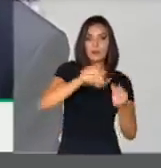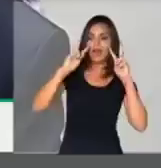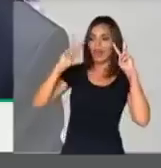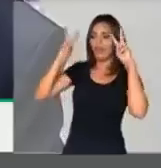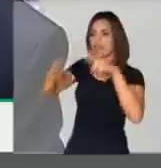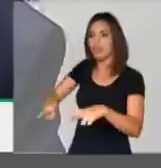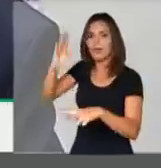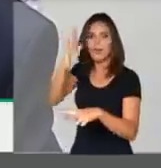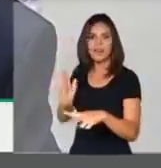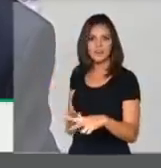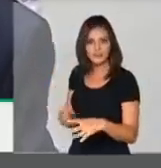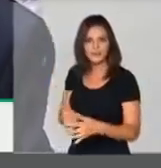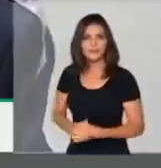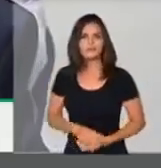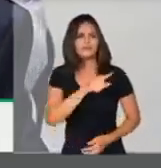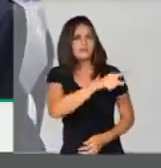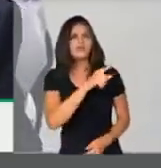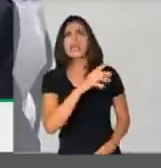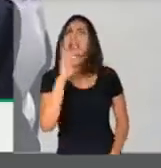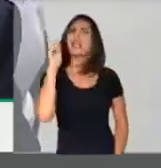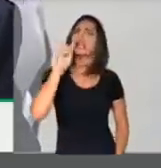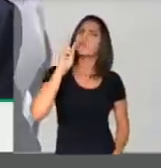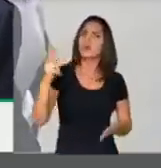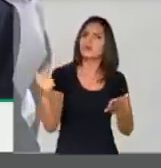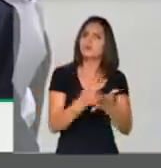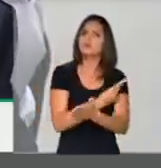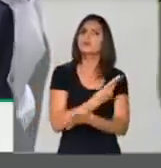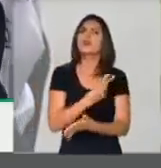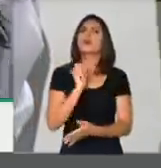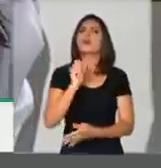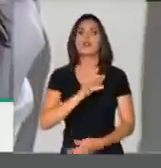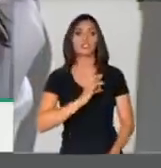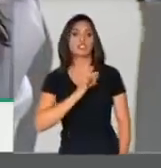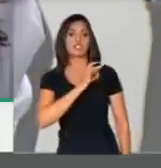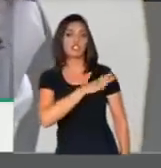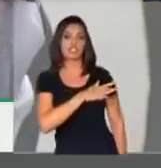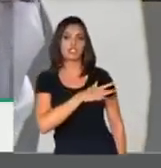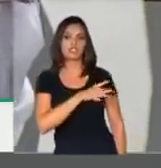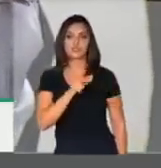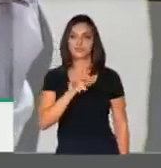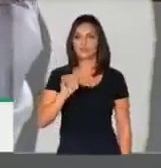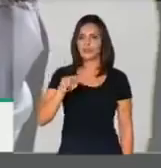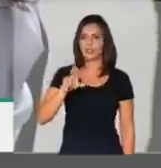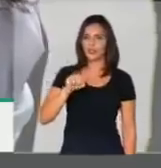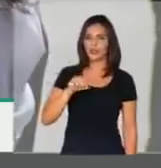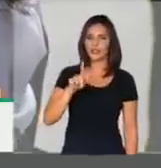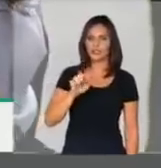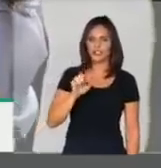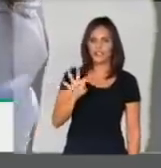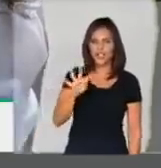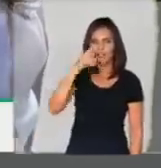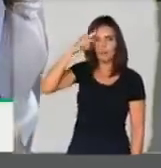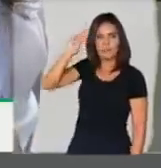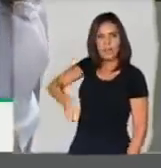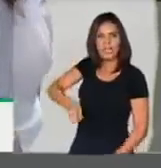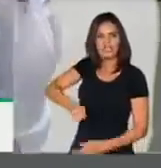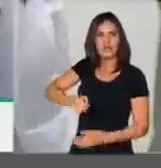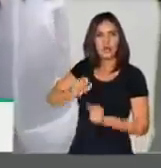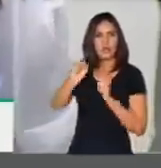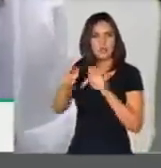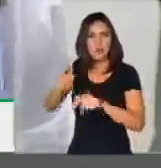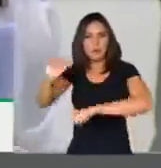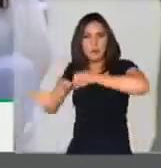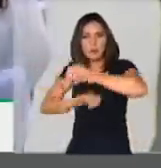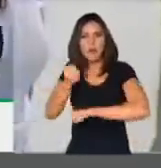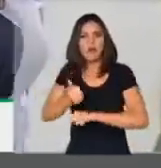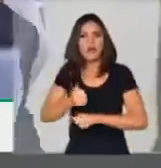Pinochet. E hoje eles reverteram a capitalização no Chile, reverteram, porque a miséria foi tanto,